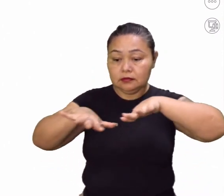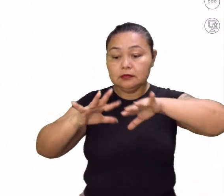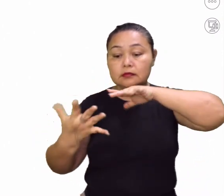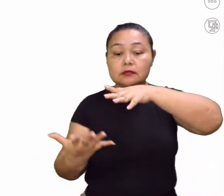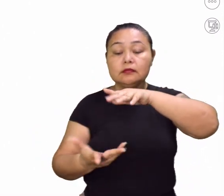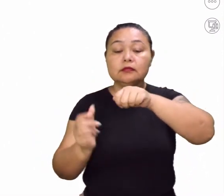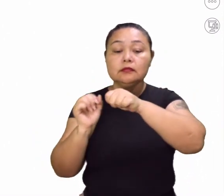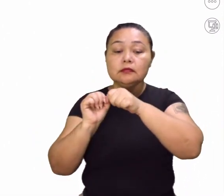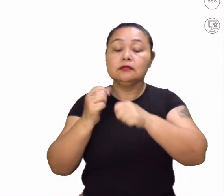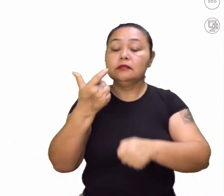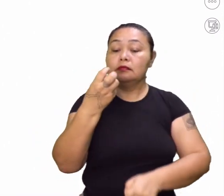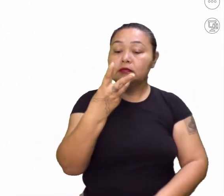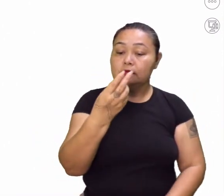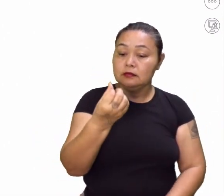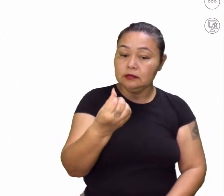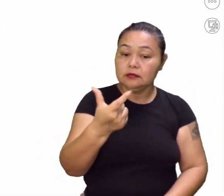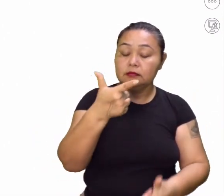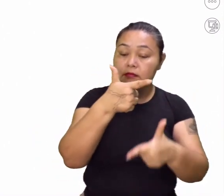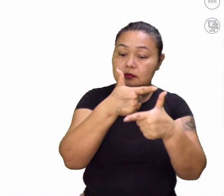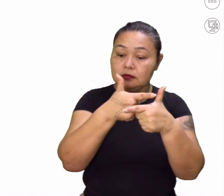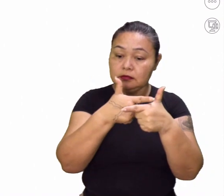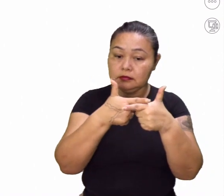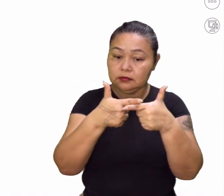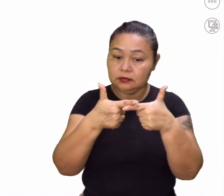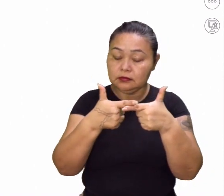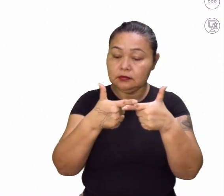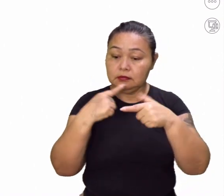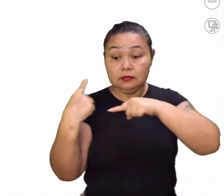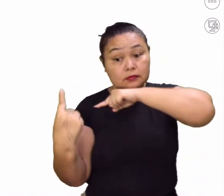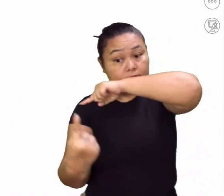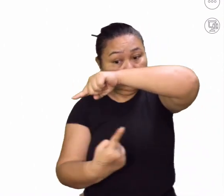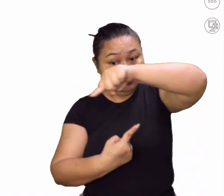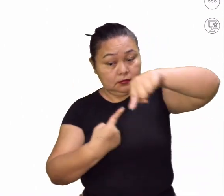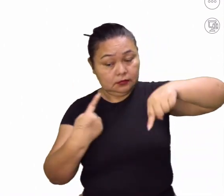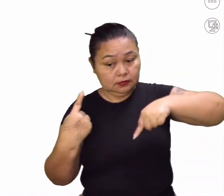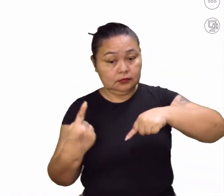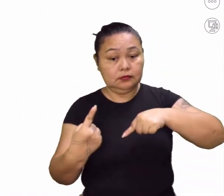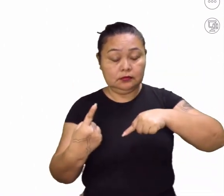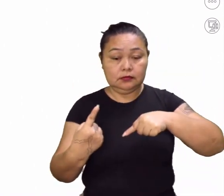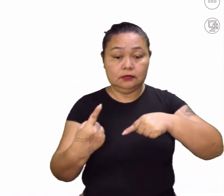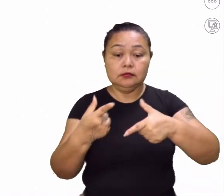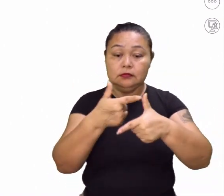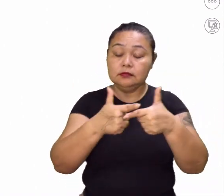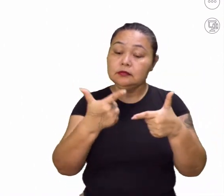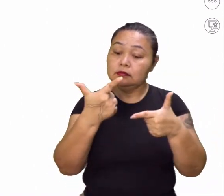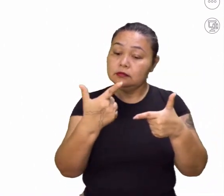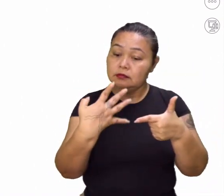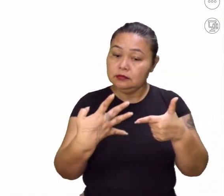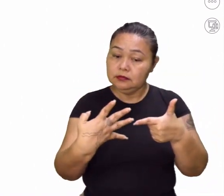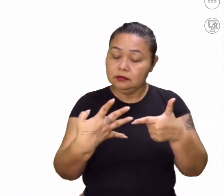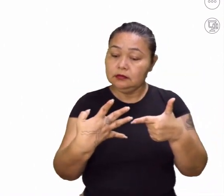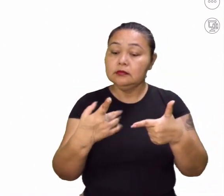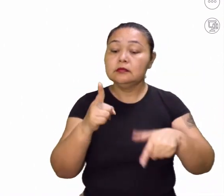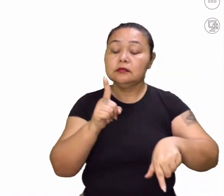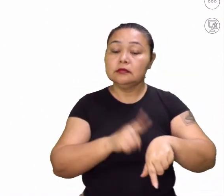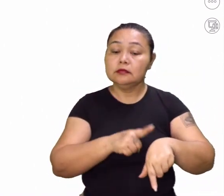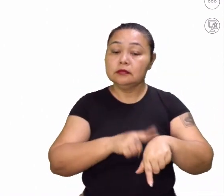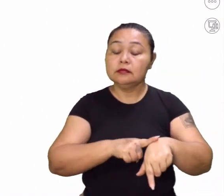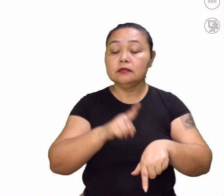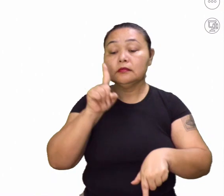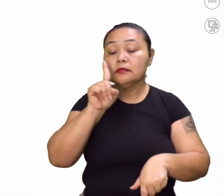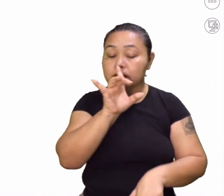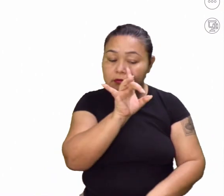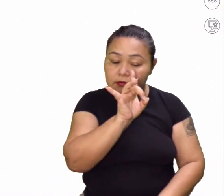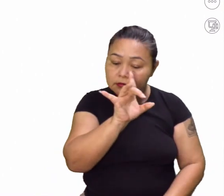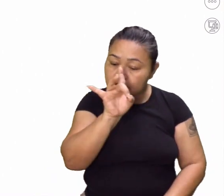Então, 360 graus da circunferência terrestre, dividido aí por 24 horas,